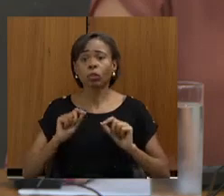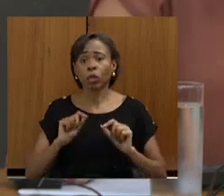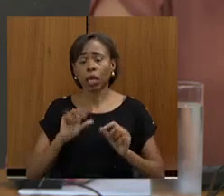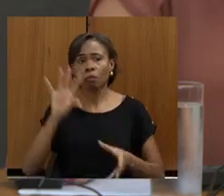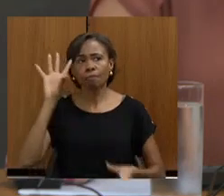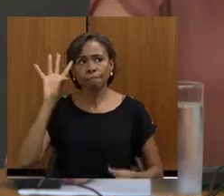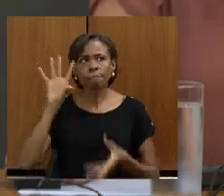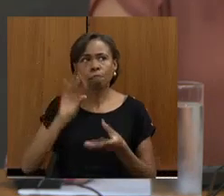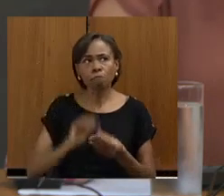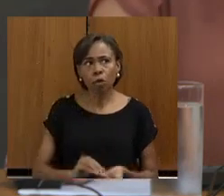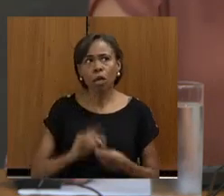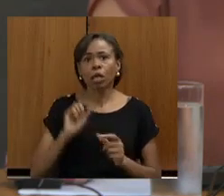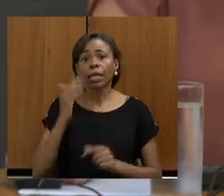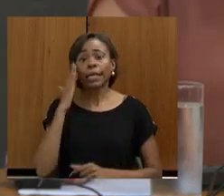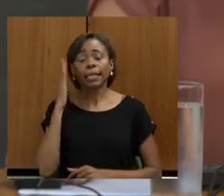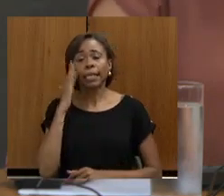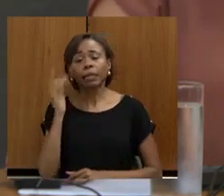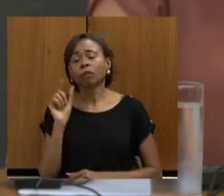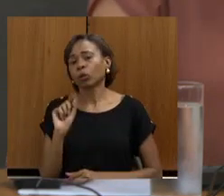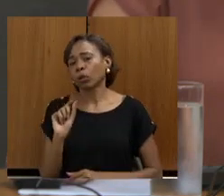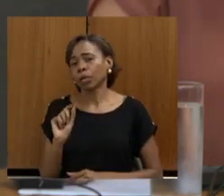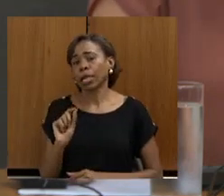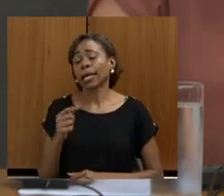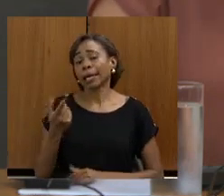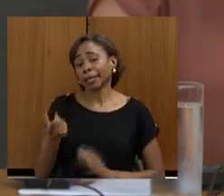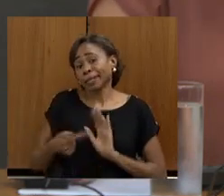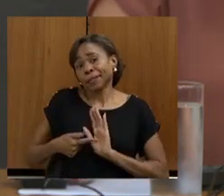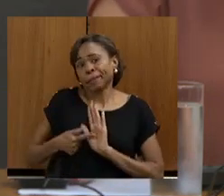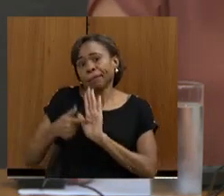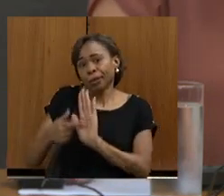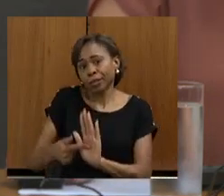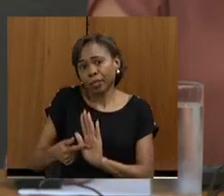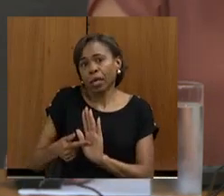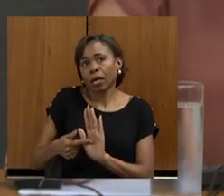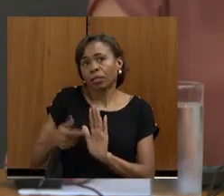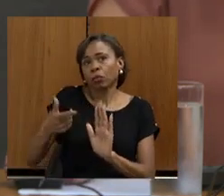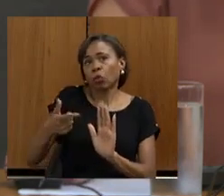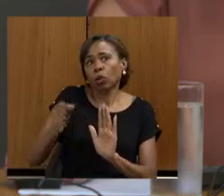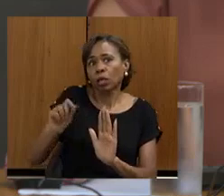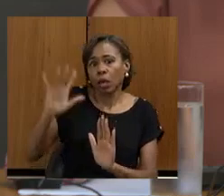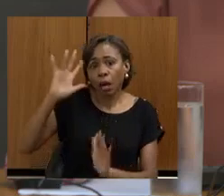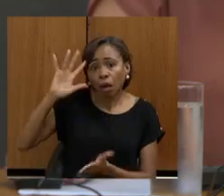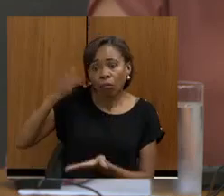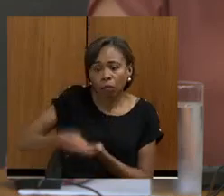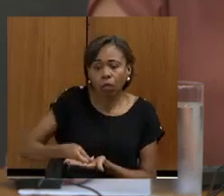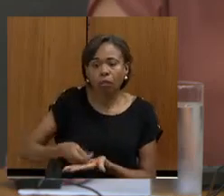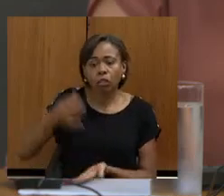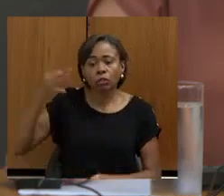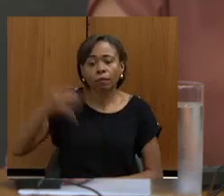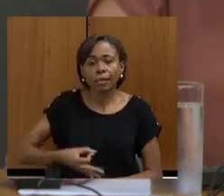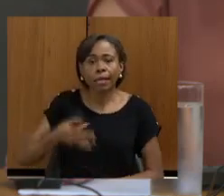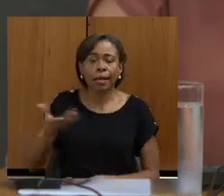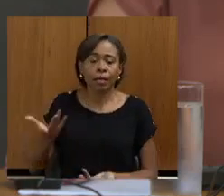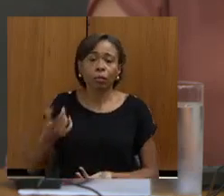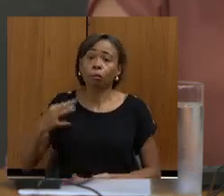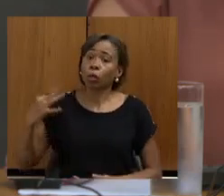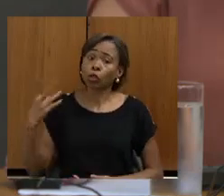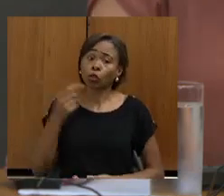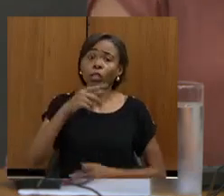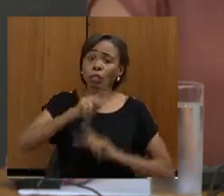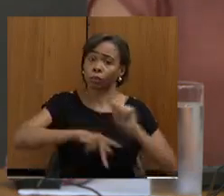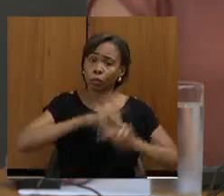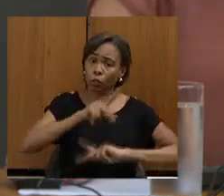conclusão, entender e levar realmente algo de concreto para todos que estão acompanhando